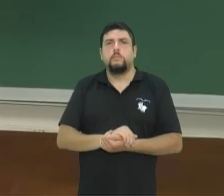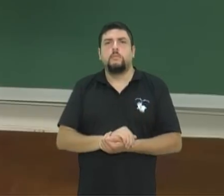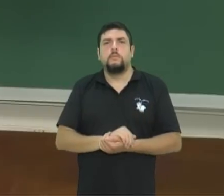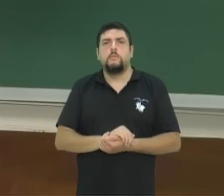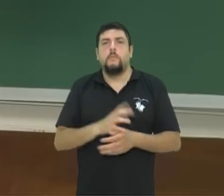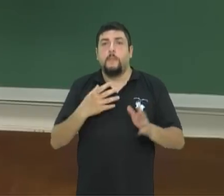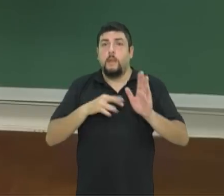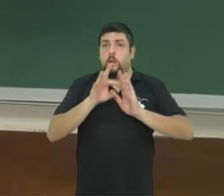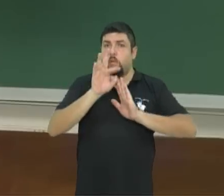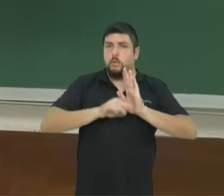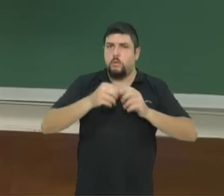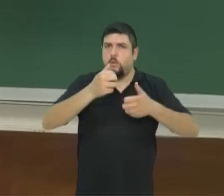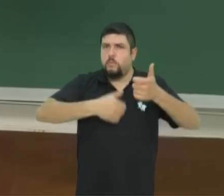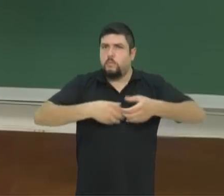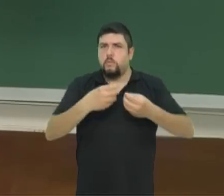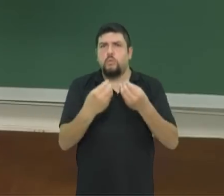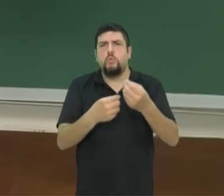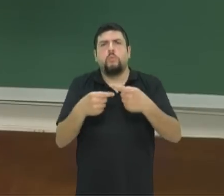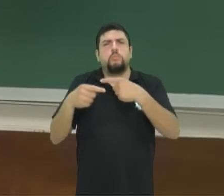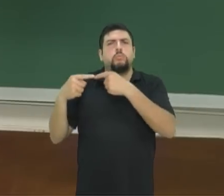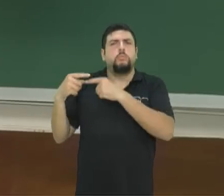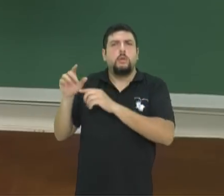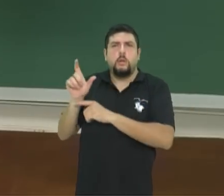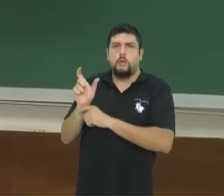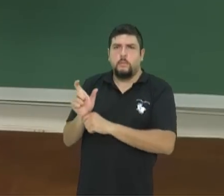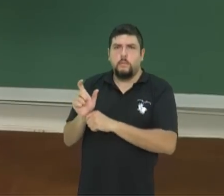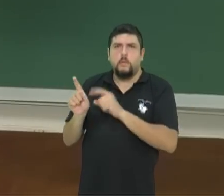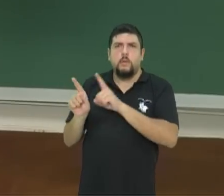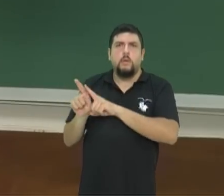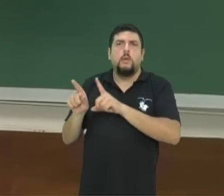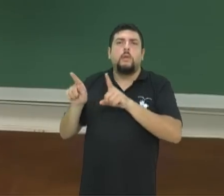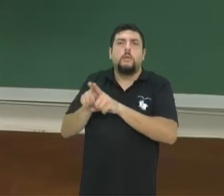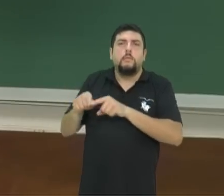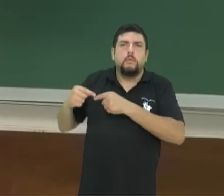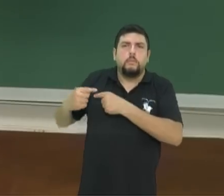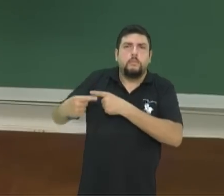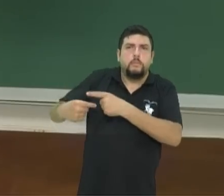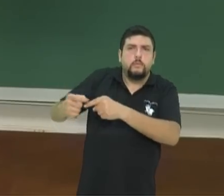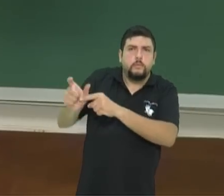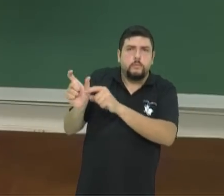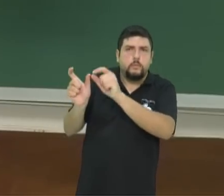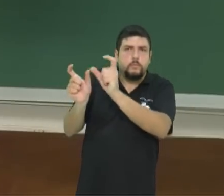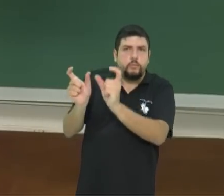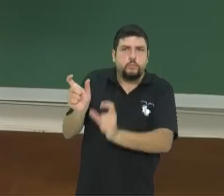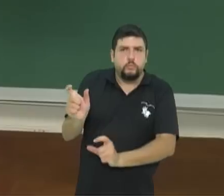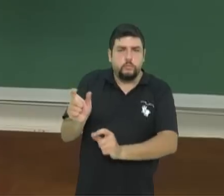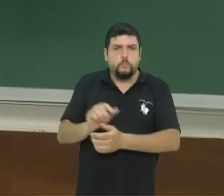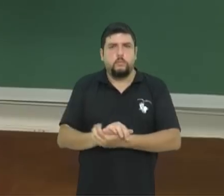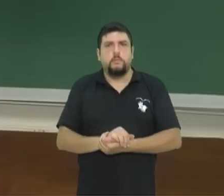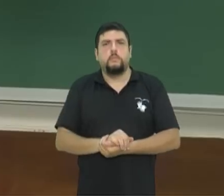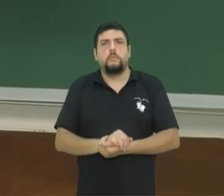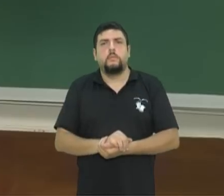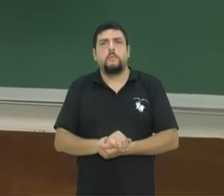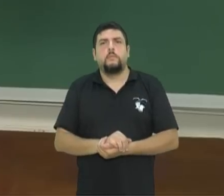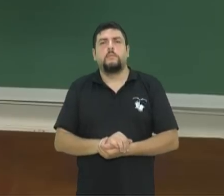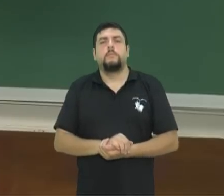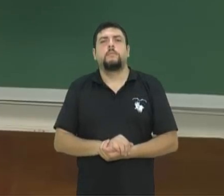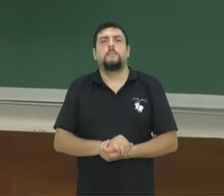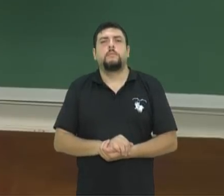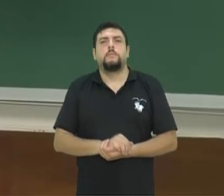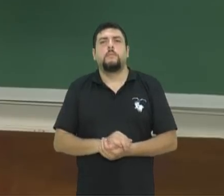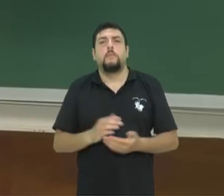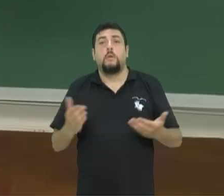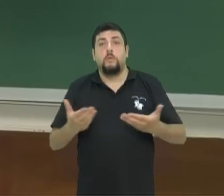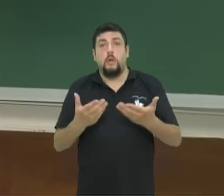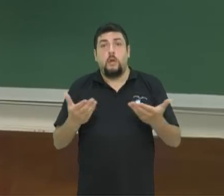ocorreu aí o uso dessas palavras e, né, e as suas derivações, ok? Então vamos também para mais